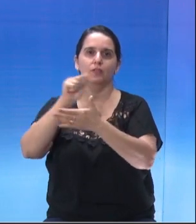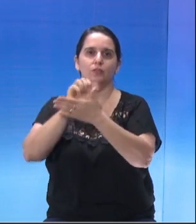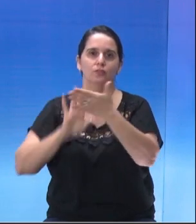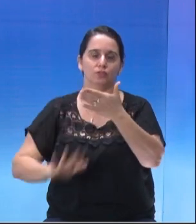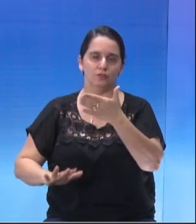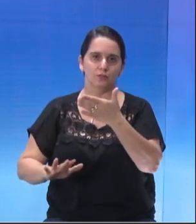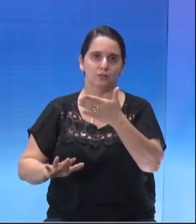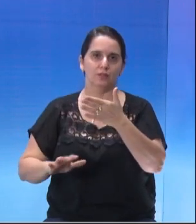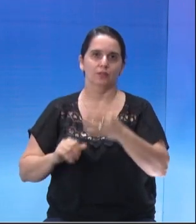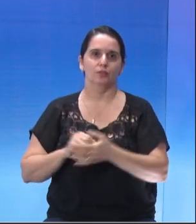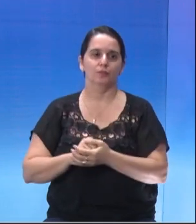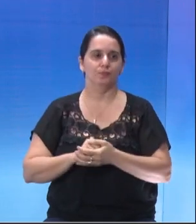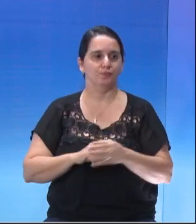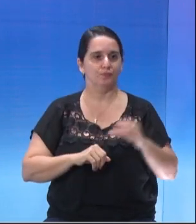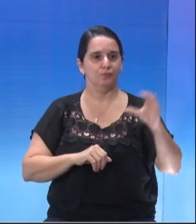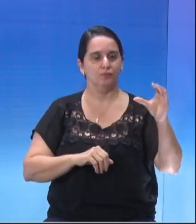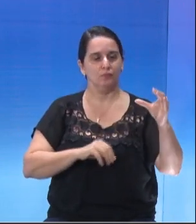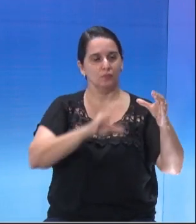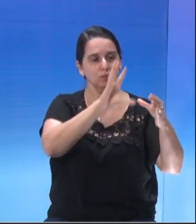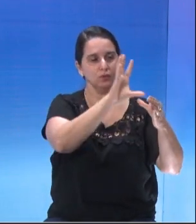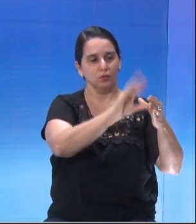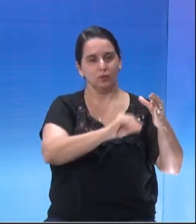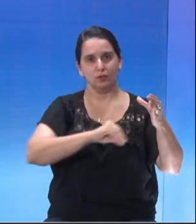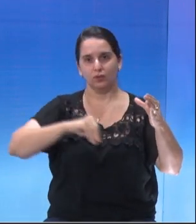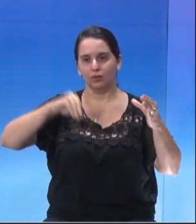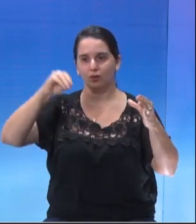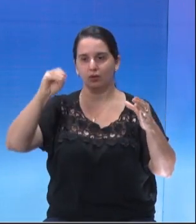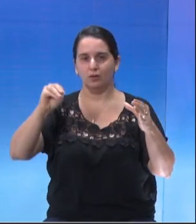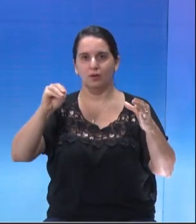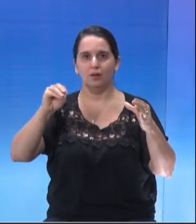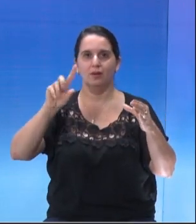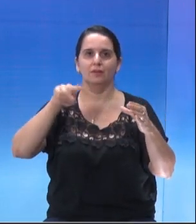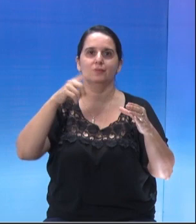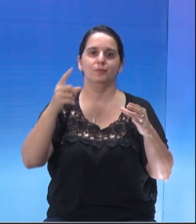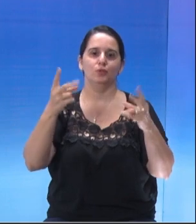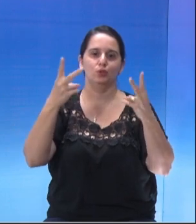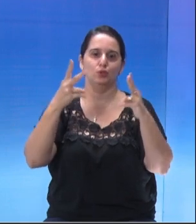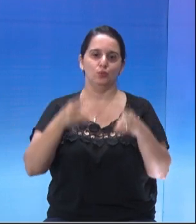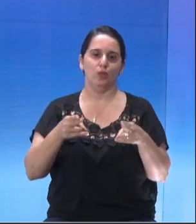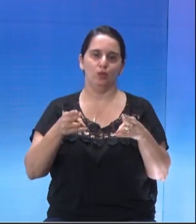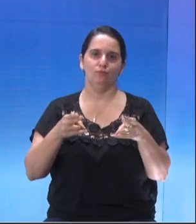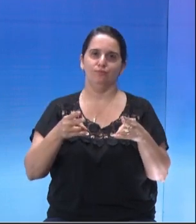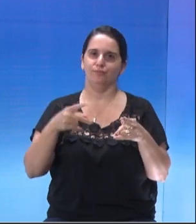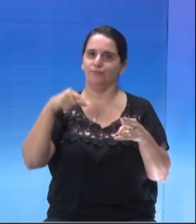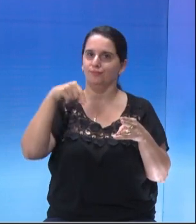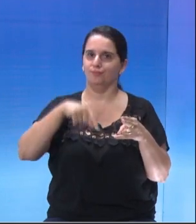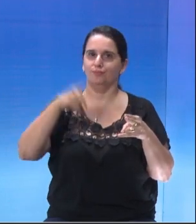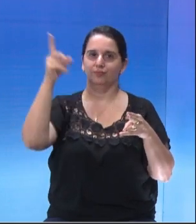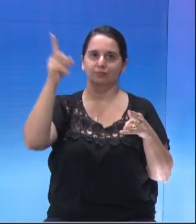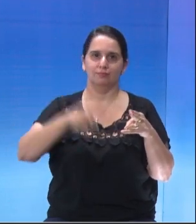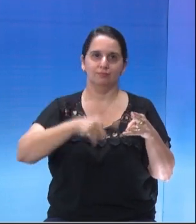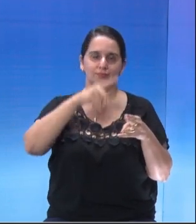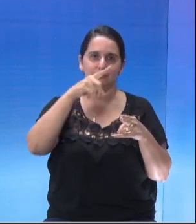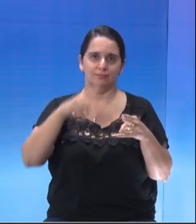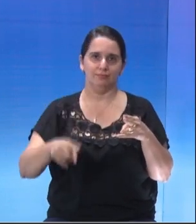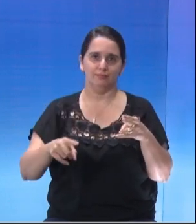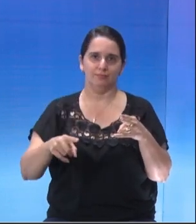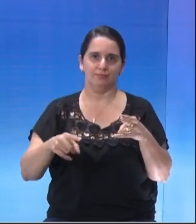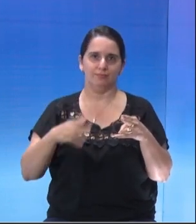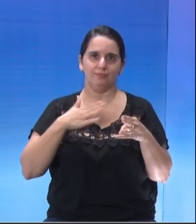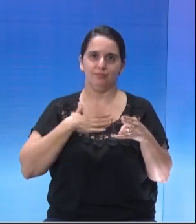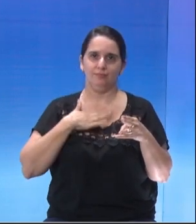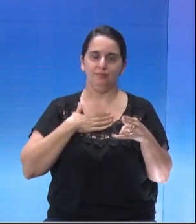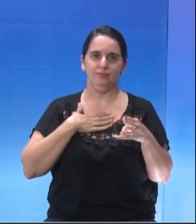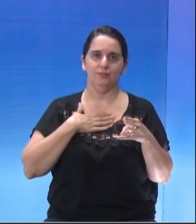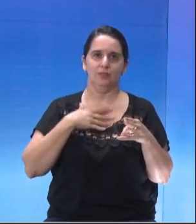lá no Ctrl+C, Ctrl+V, copia e cola, e aí depois você fala e digita o seu nome, esse trabalho é meu. Né?